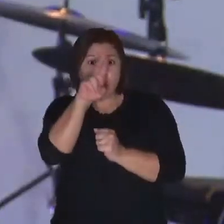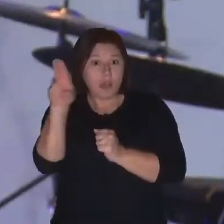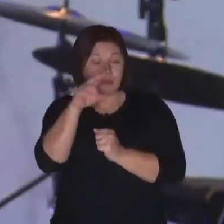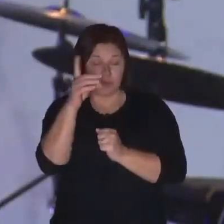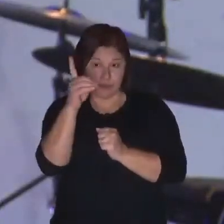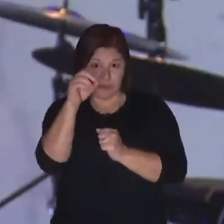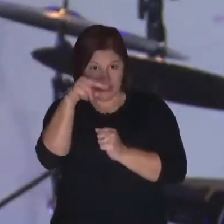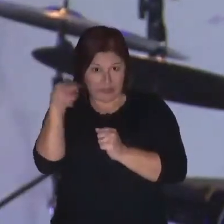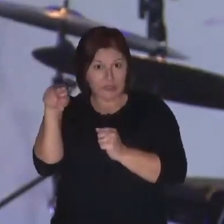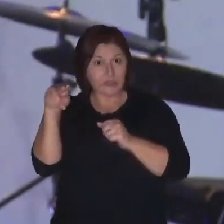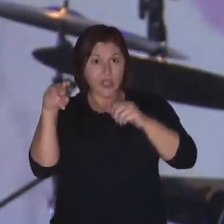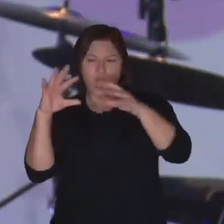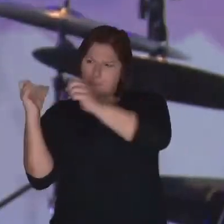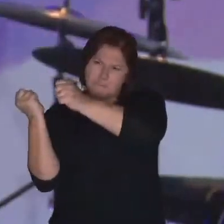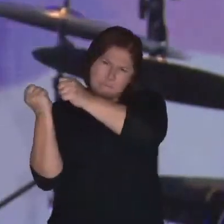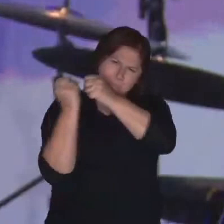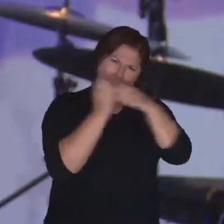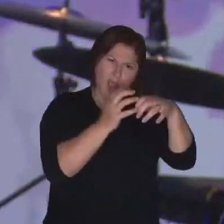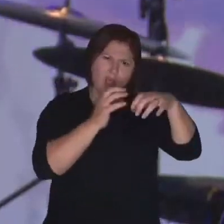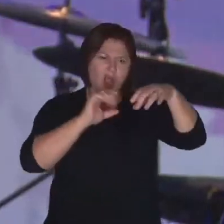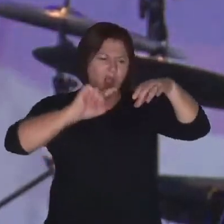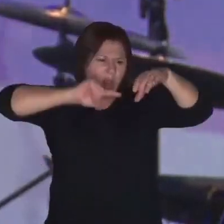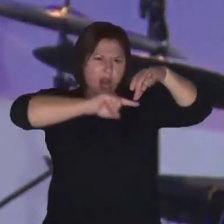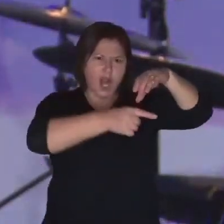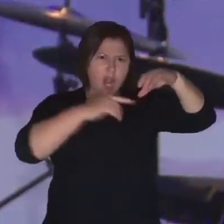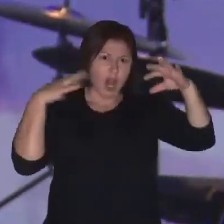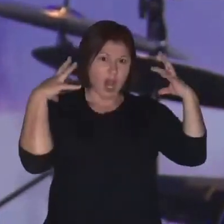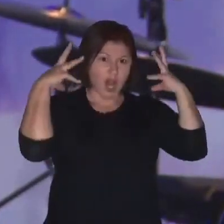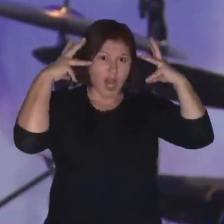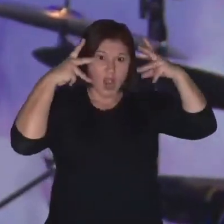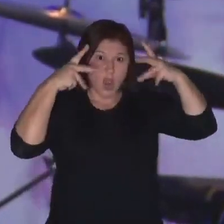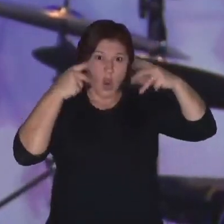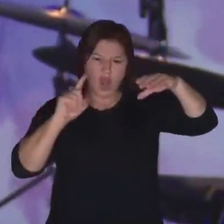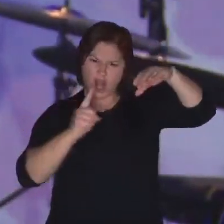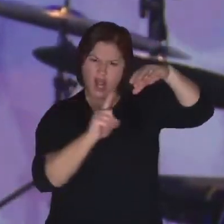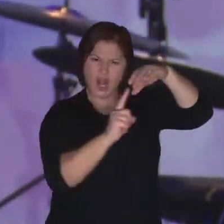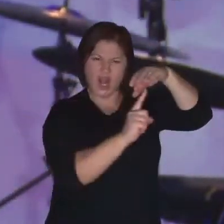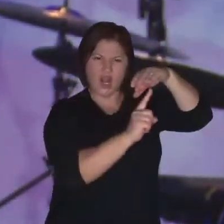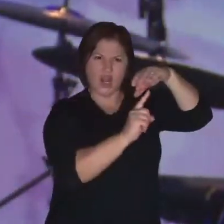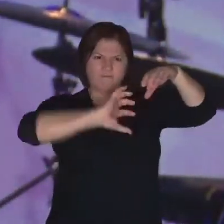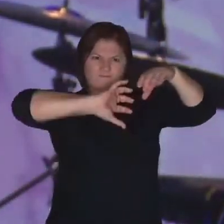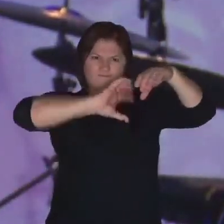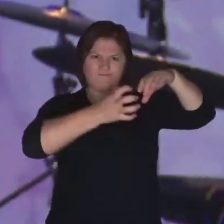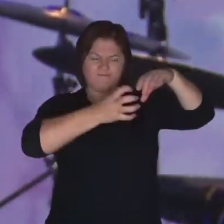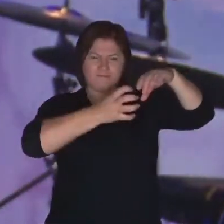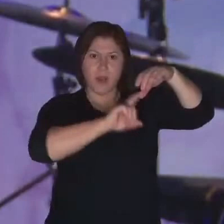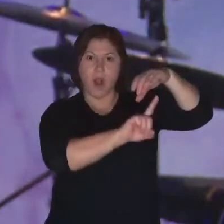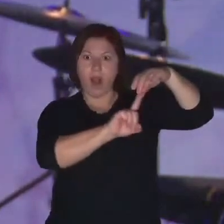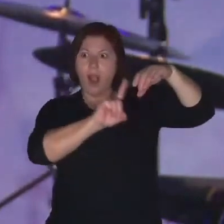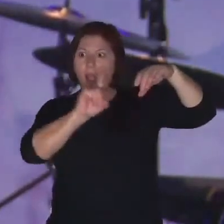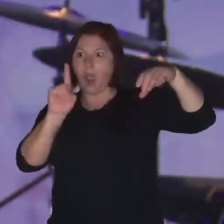nós. Eu acho bonito. É a palavra do Misael, do Ananias e do Azarias, né?